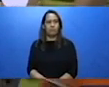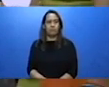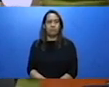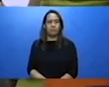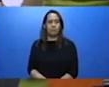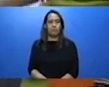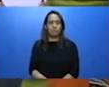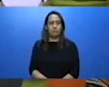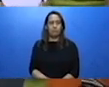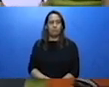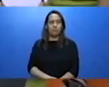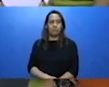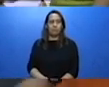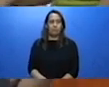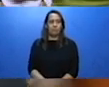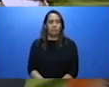de